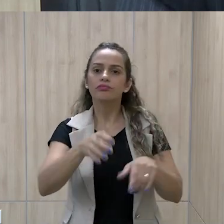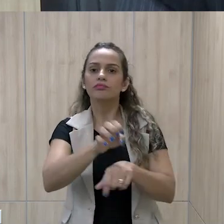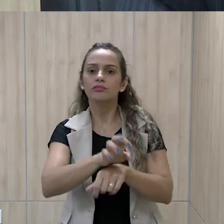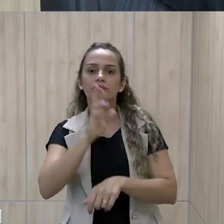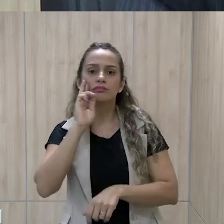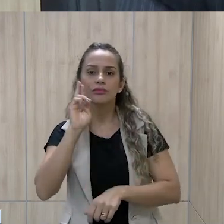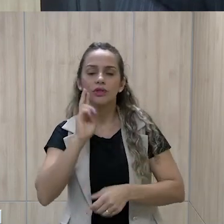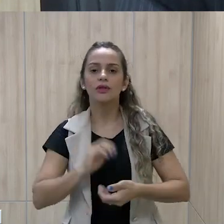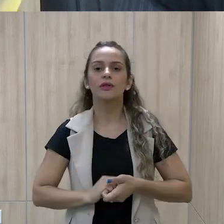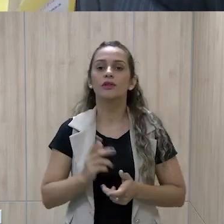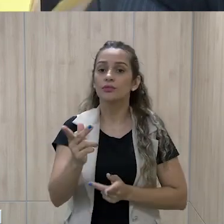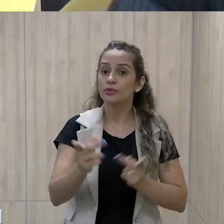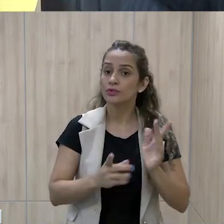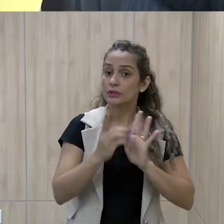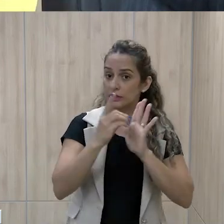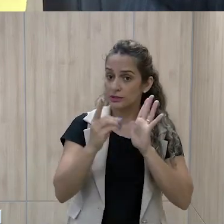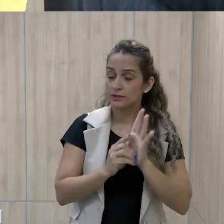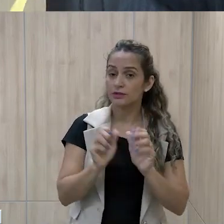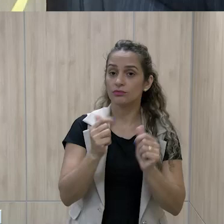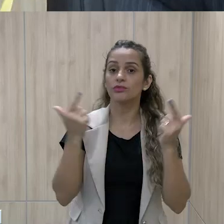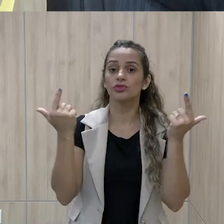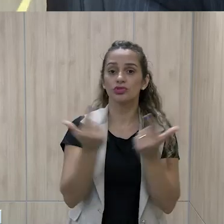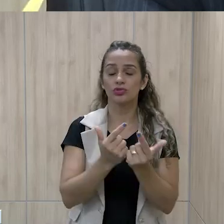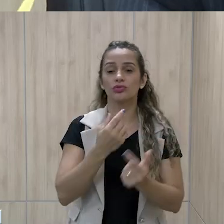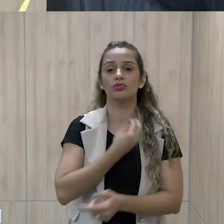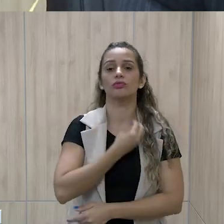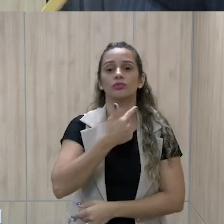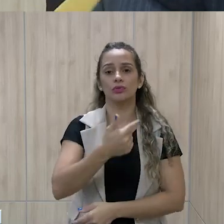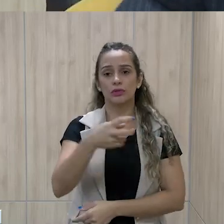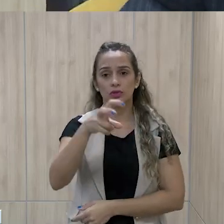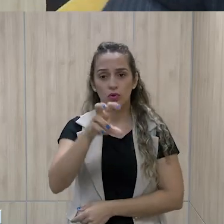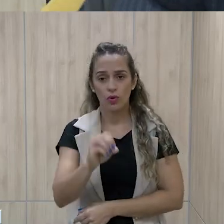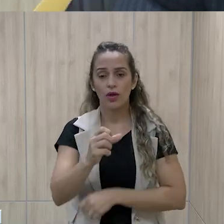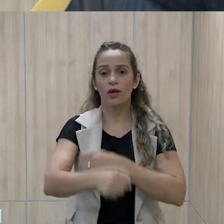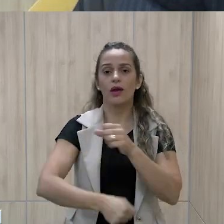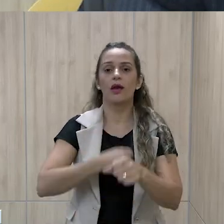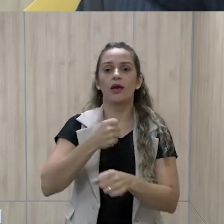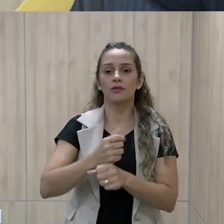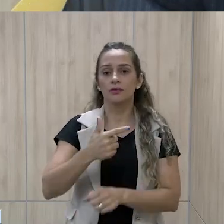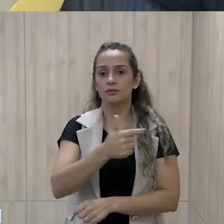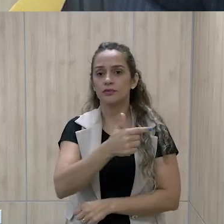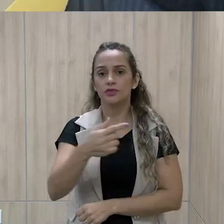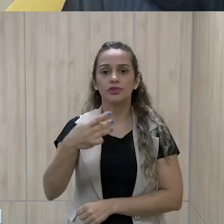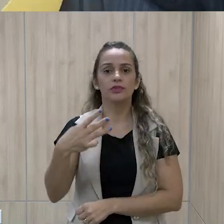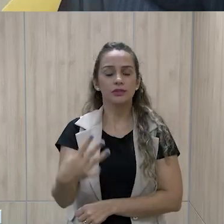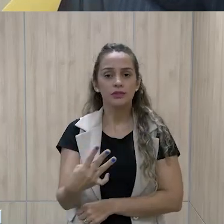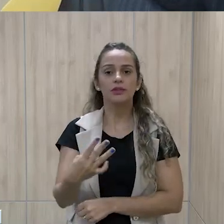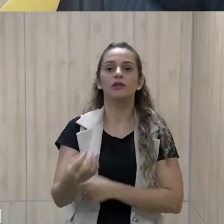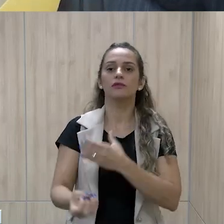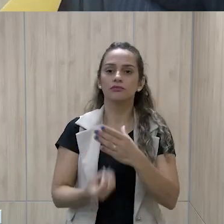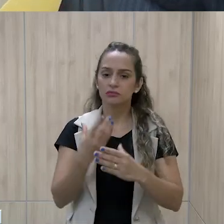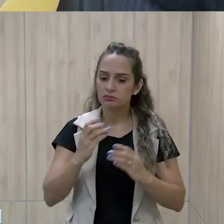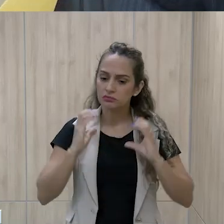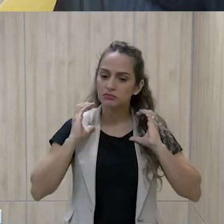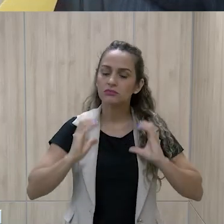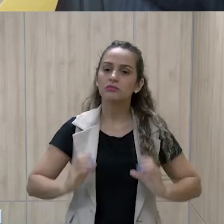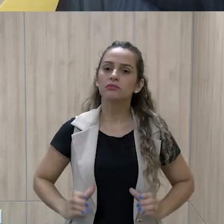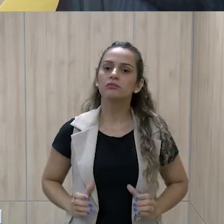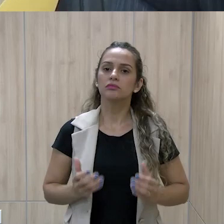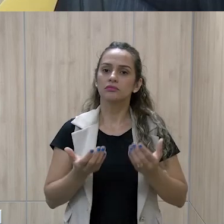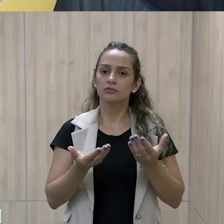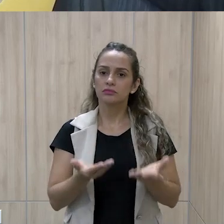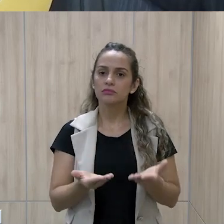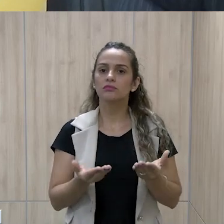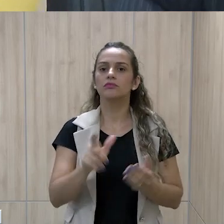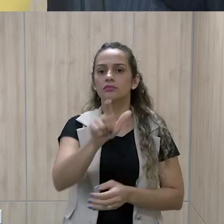relevantes serviços prestado do Estado de Rondônia projeto decreto legislativo número 250 2023 concede o Título de Cidadão